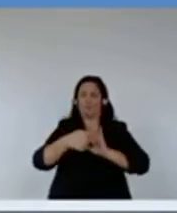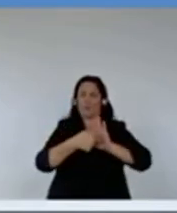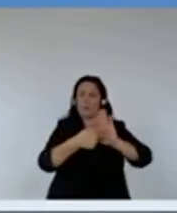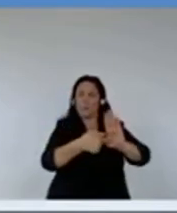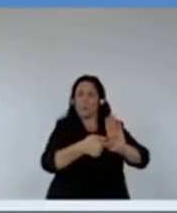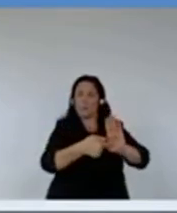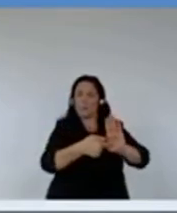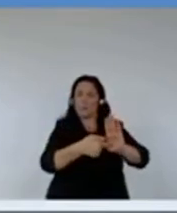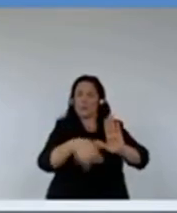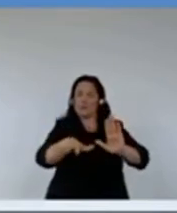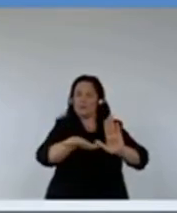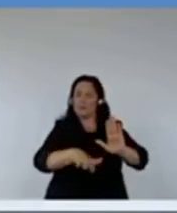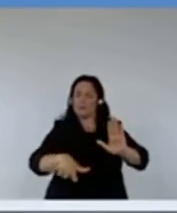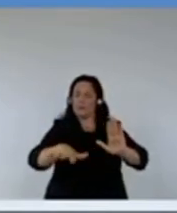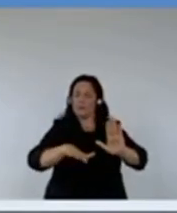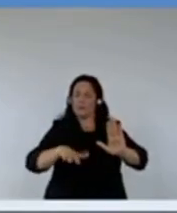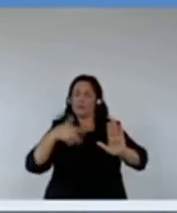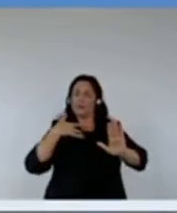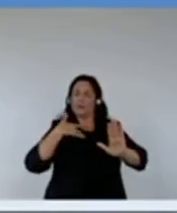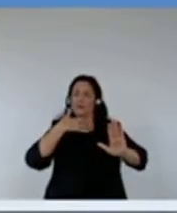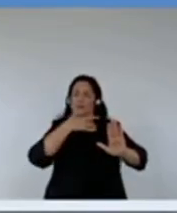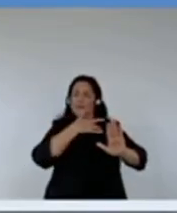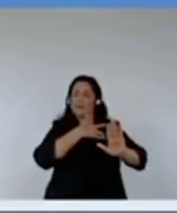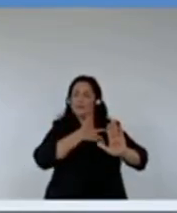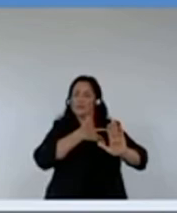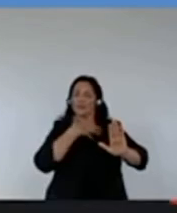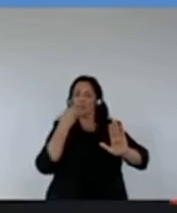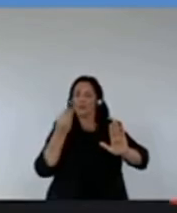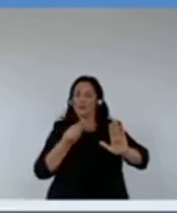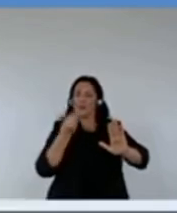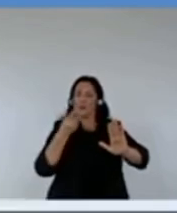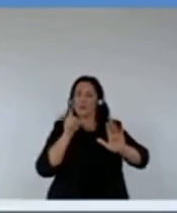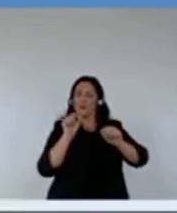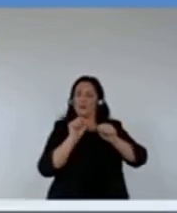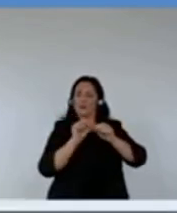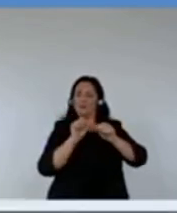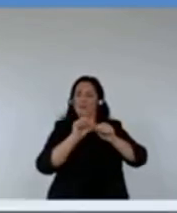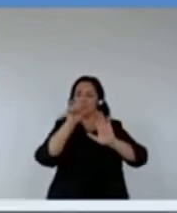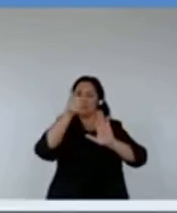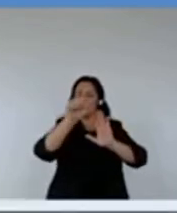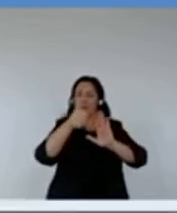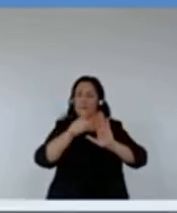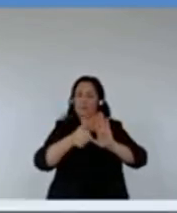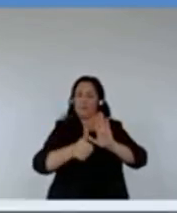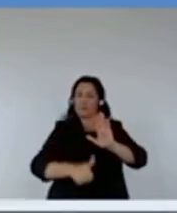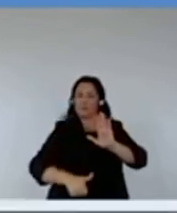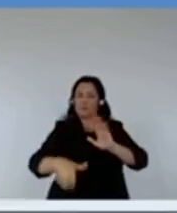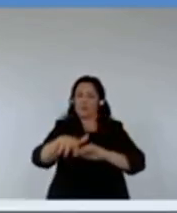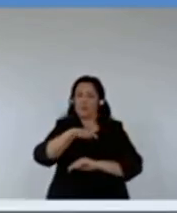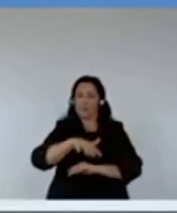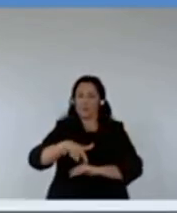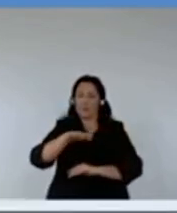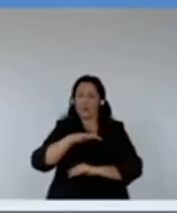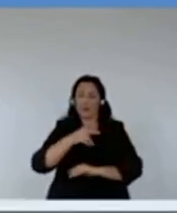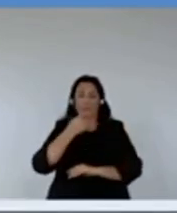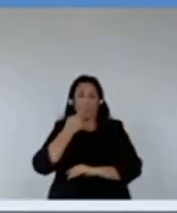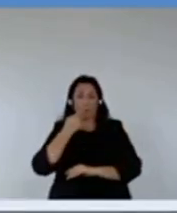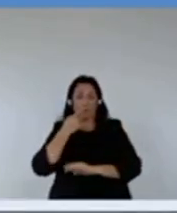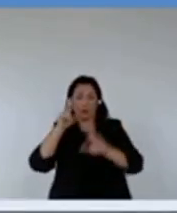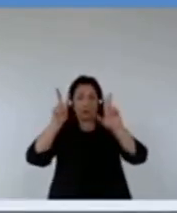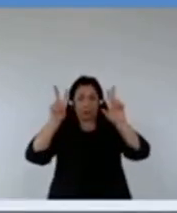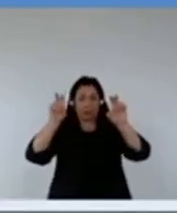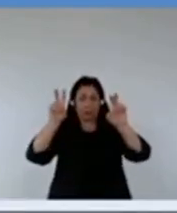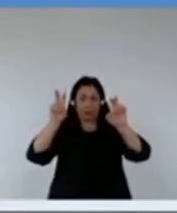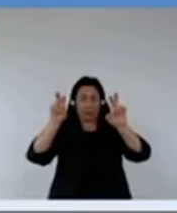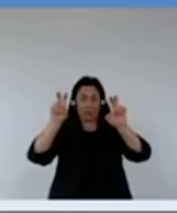da saúde, para a gente ver como é que nós vamos estar analisando, tá bem? Então, assim, vamos falar da defesa dos direitos da